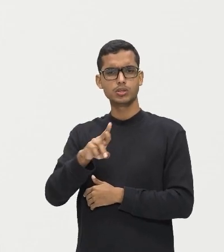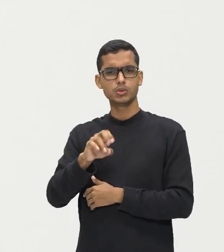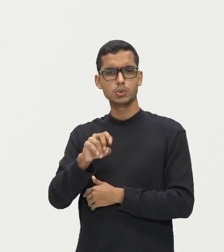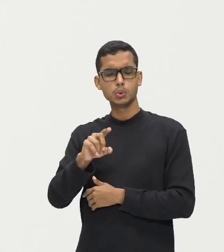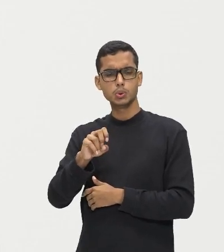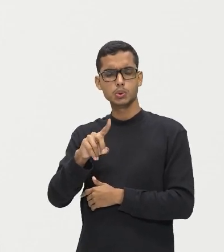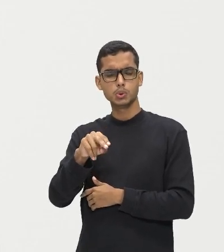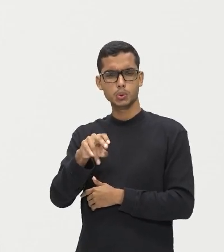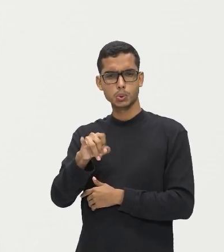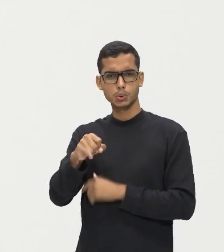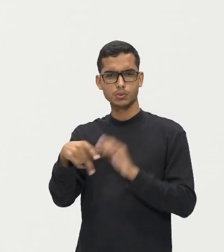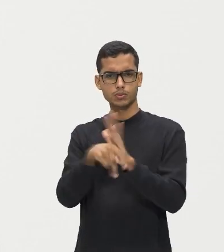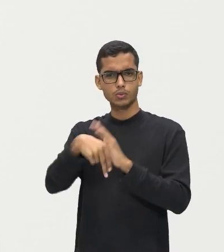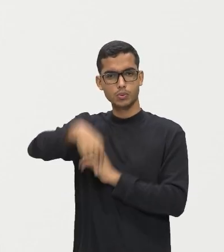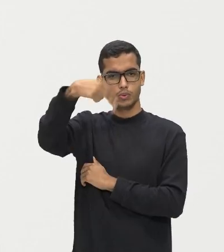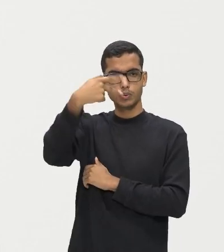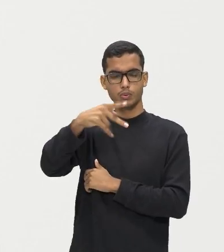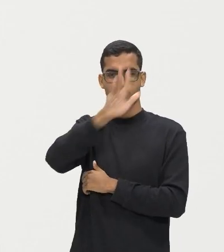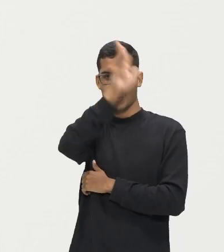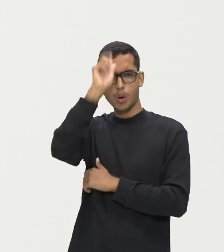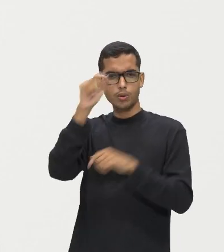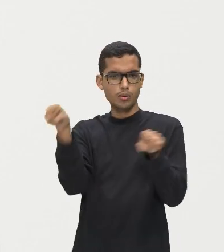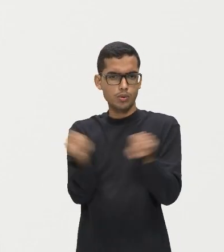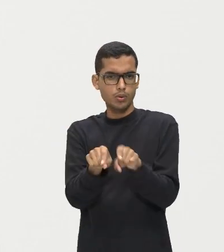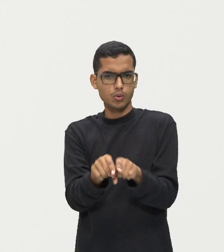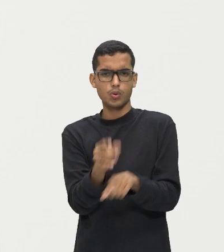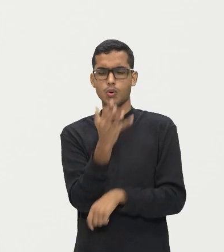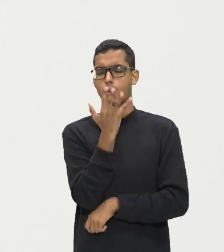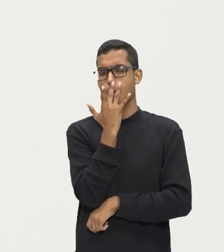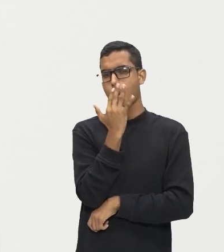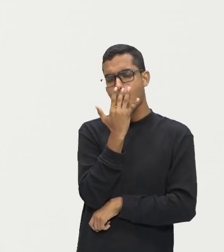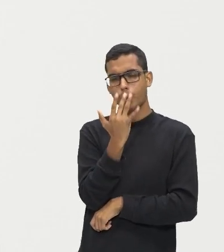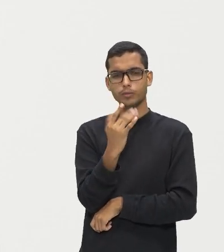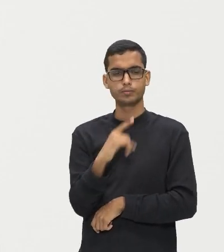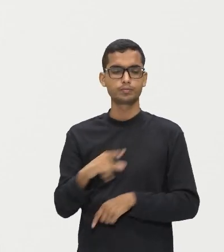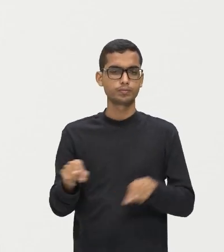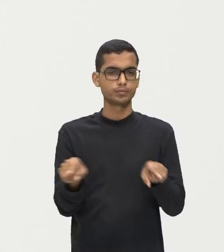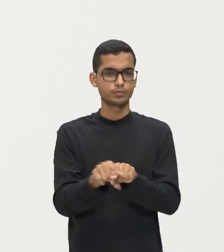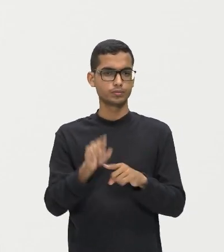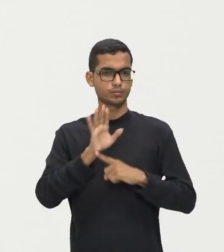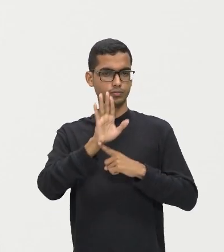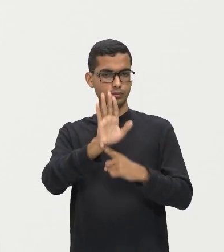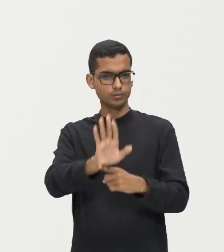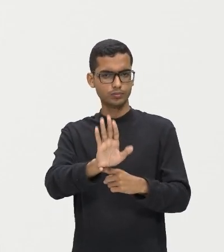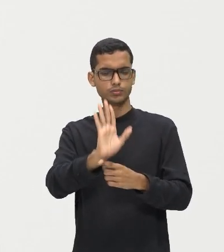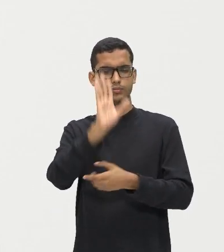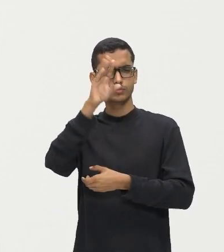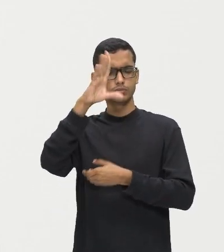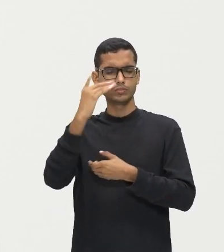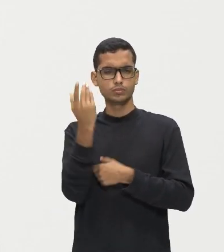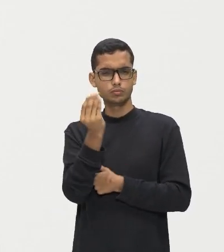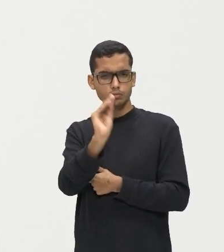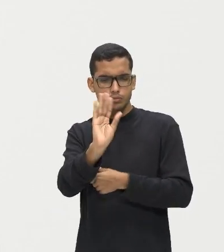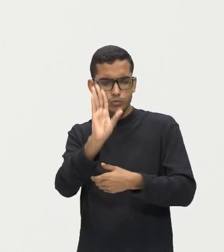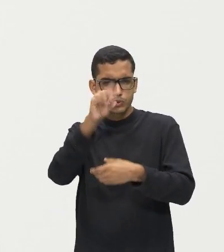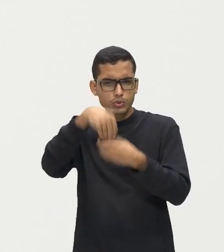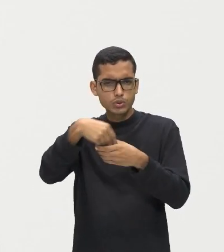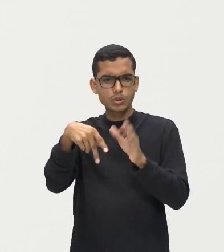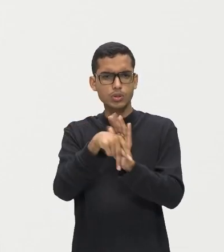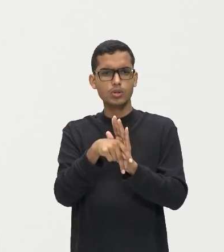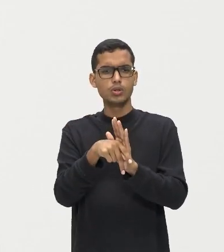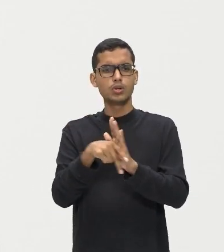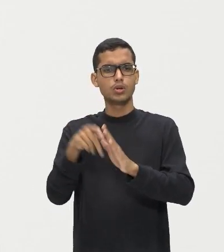A mesma cor, com rosa, com linhas pretas, apareceria aqui dentro. E aqui dentro poderia aparecer